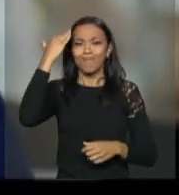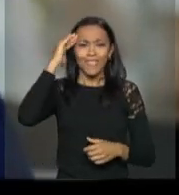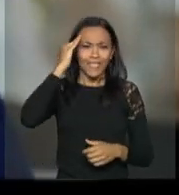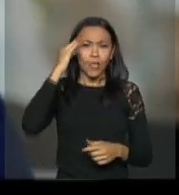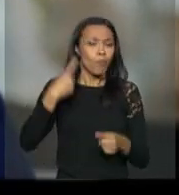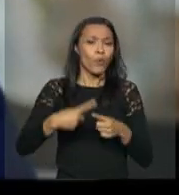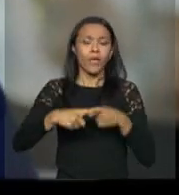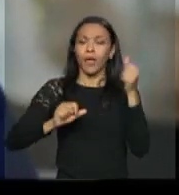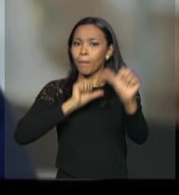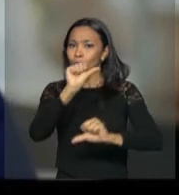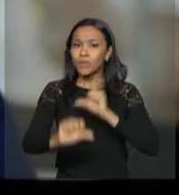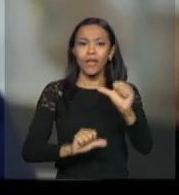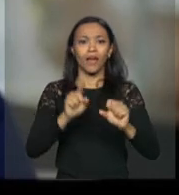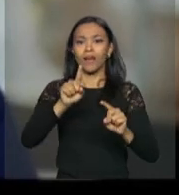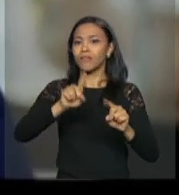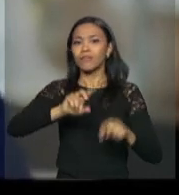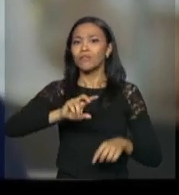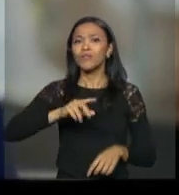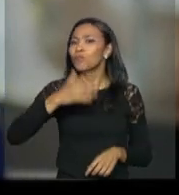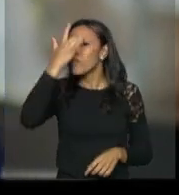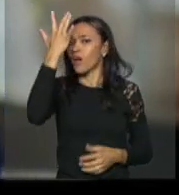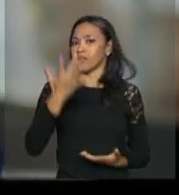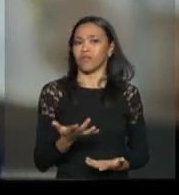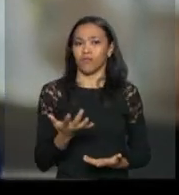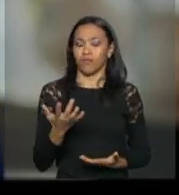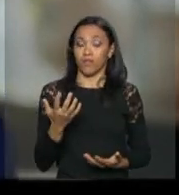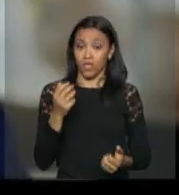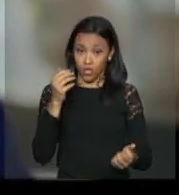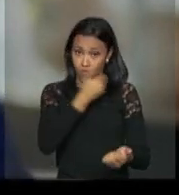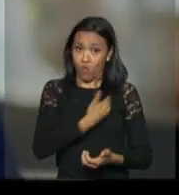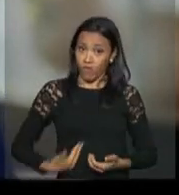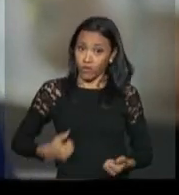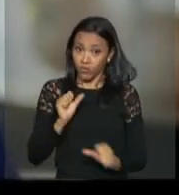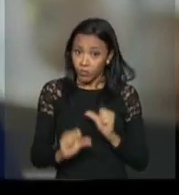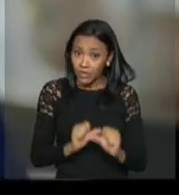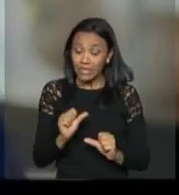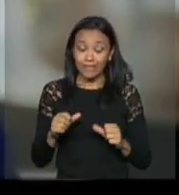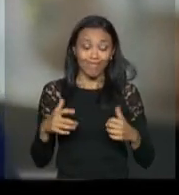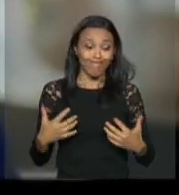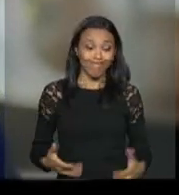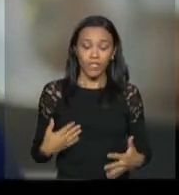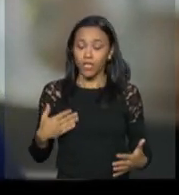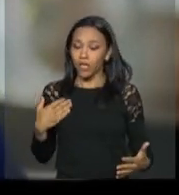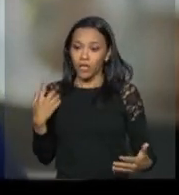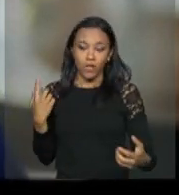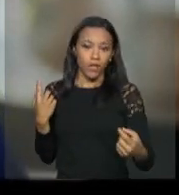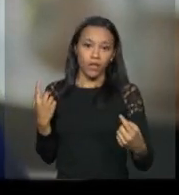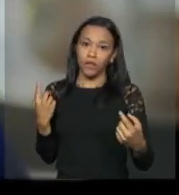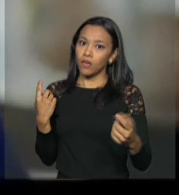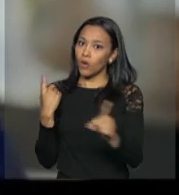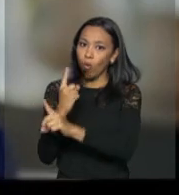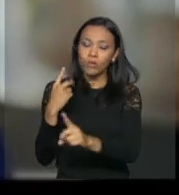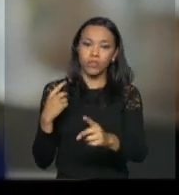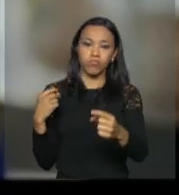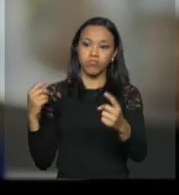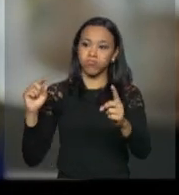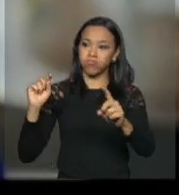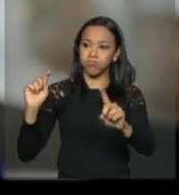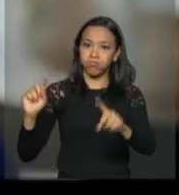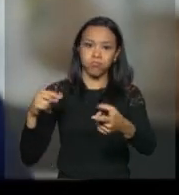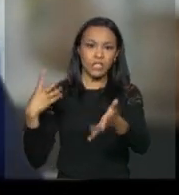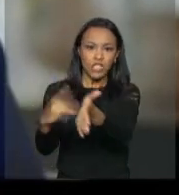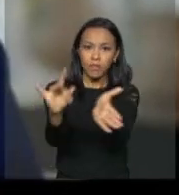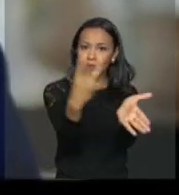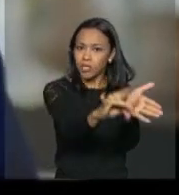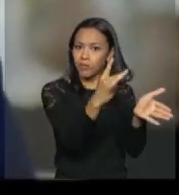Porque mudar não é fácil. E um governo de mudança encontra todo tipo de adversários que querem manter